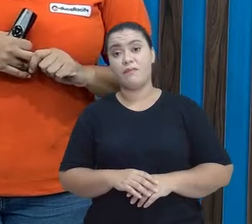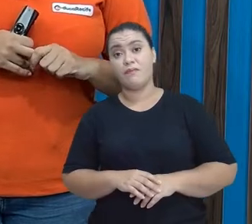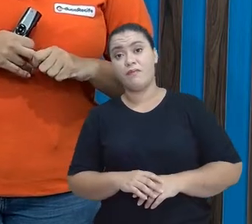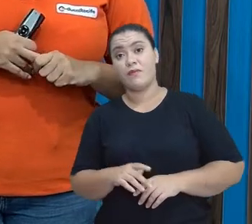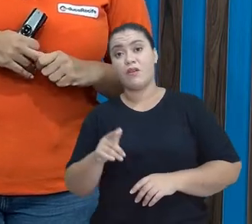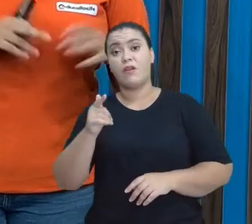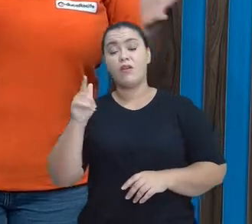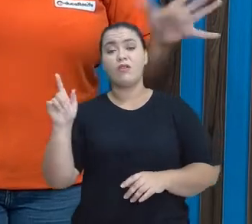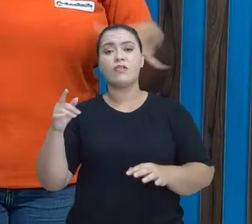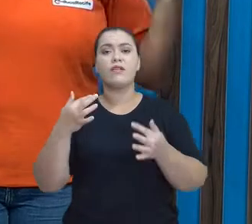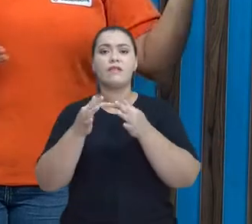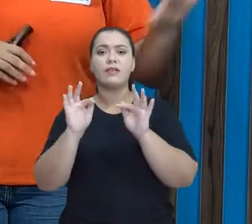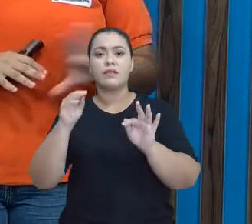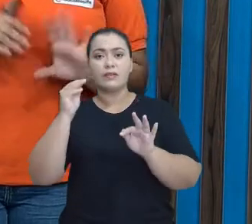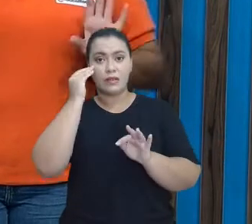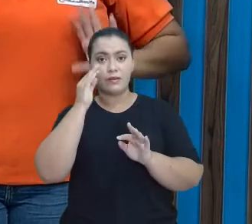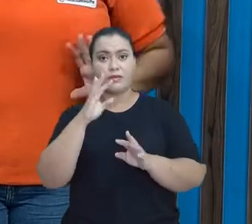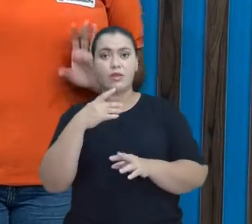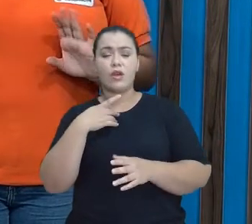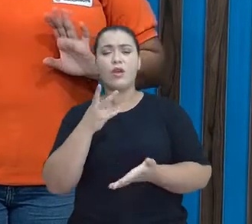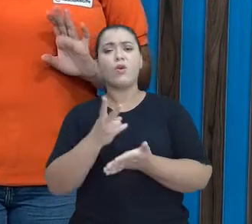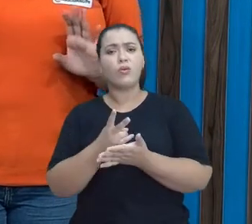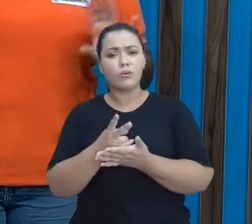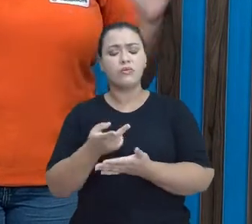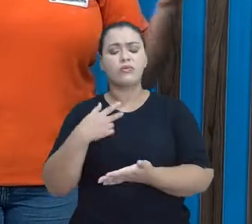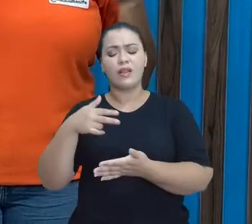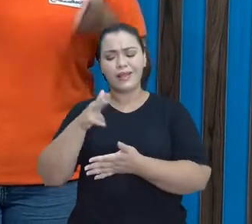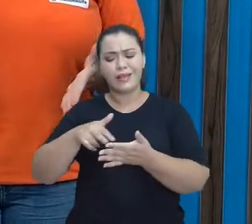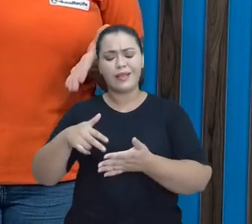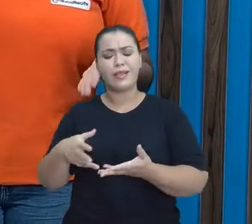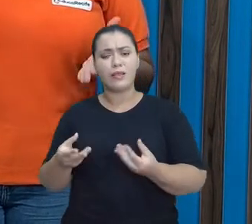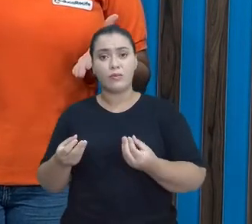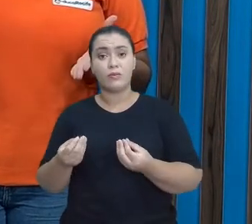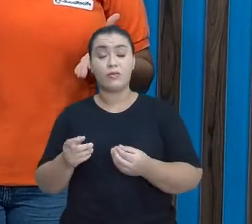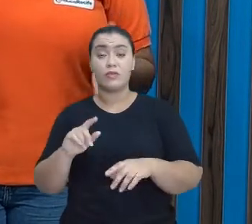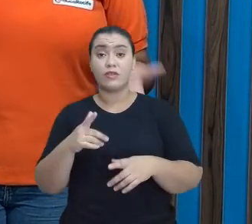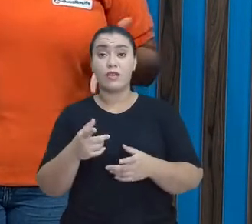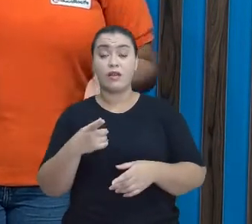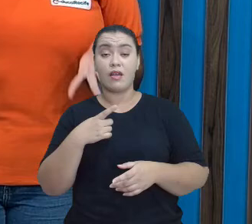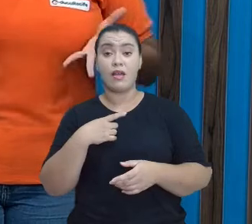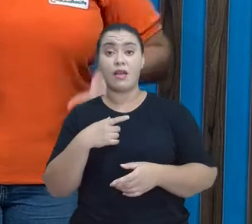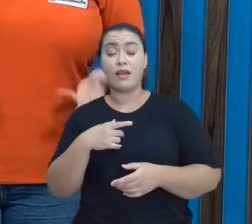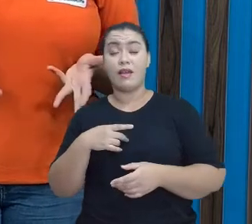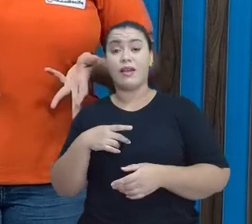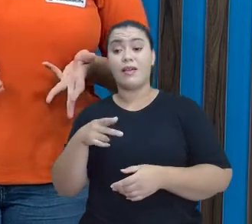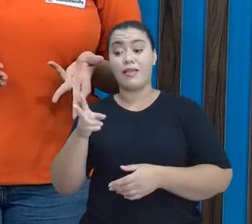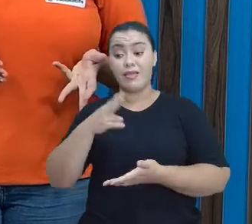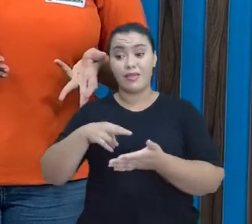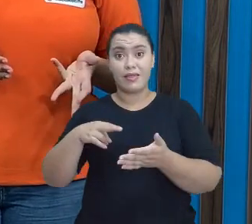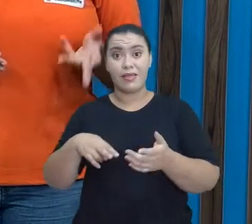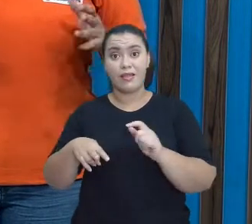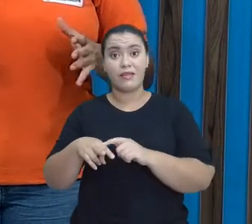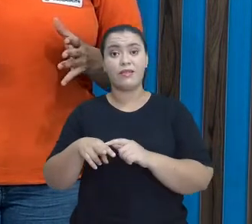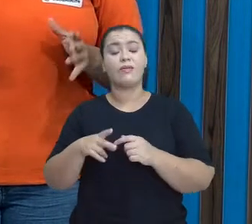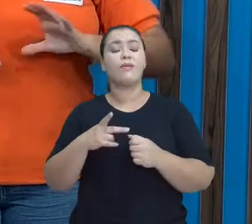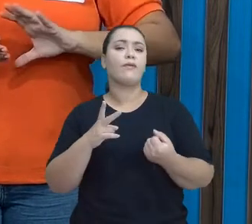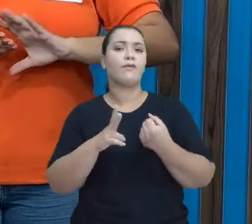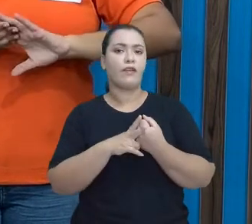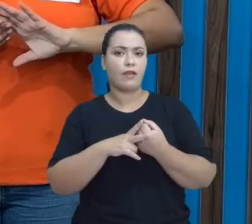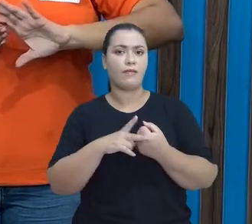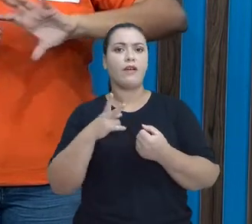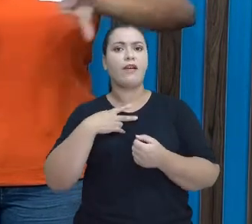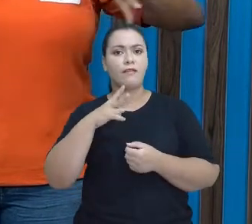em outra frase, por exemplo, eu continuo lendo muito. Aqui o verbo, ele vai ser forte. Ele não vai ser